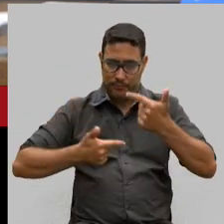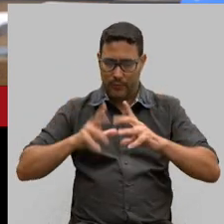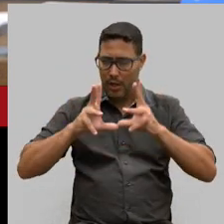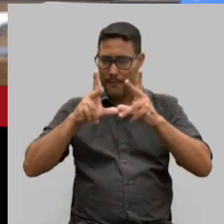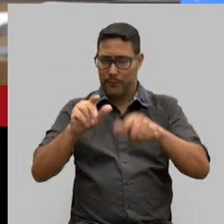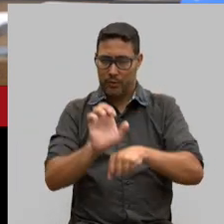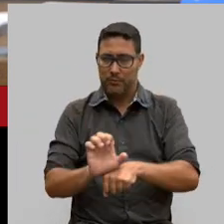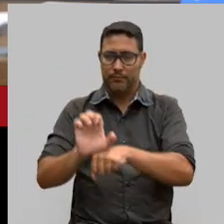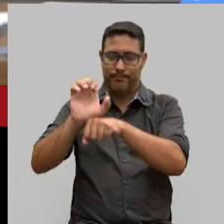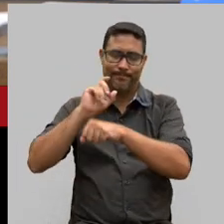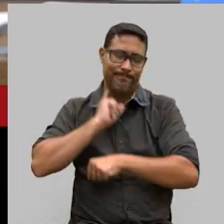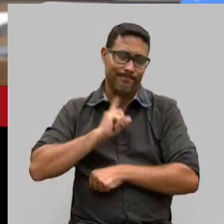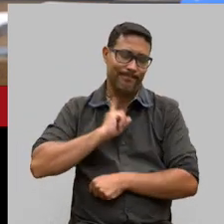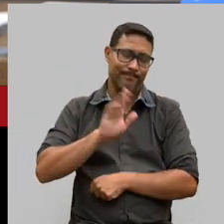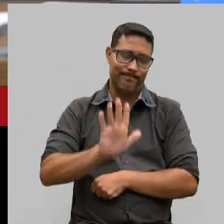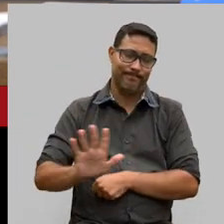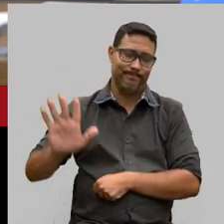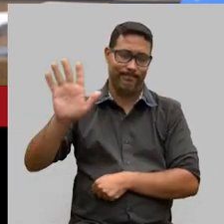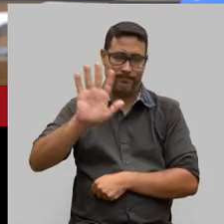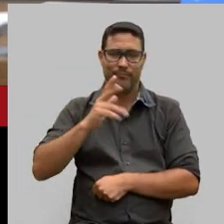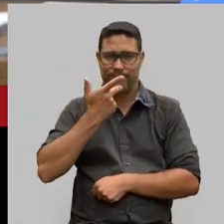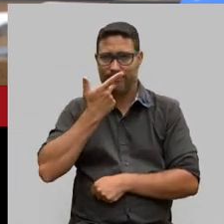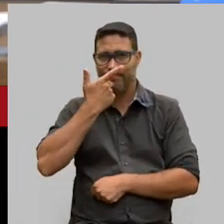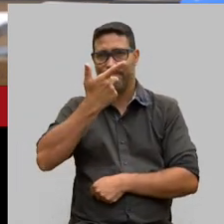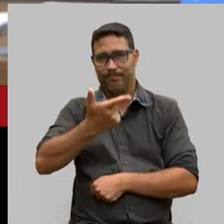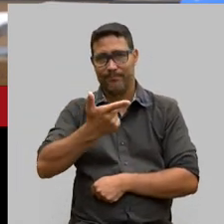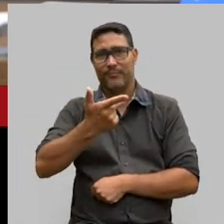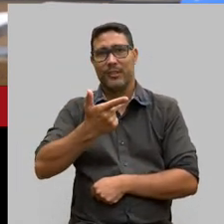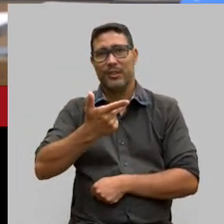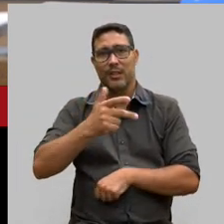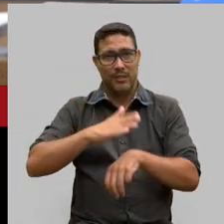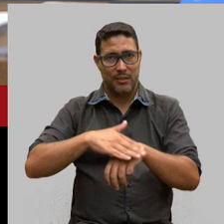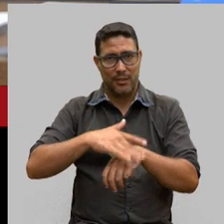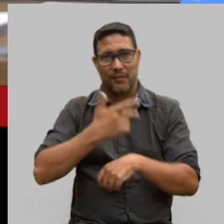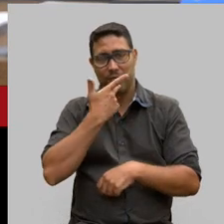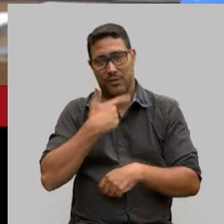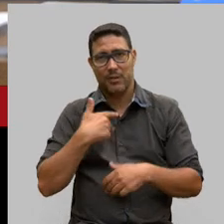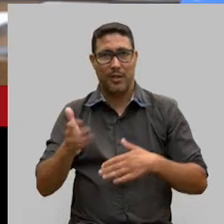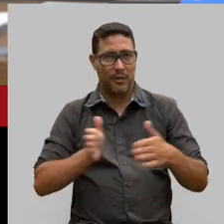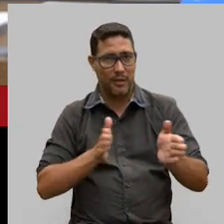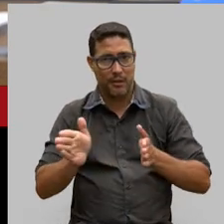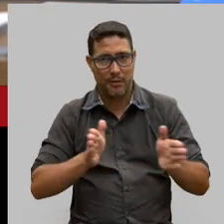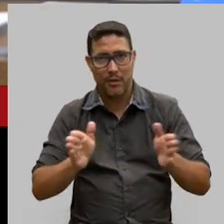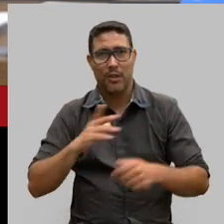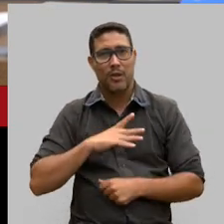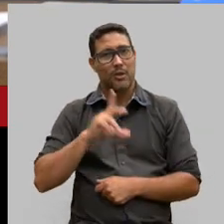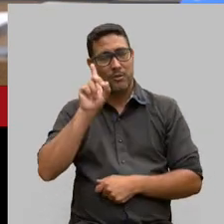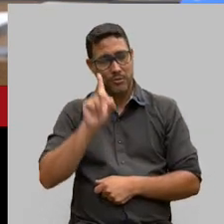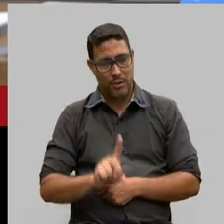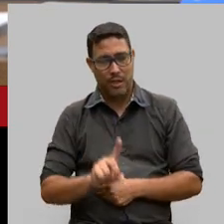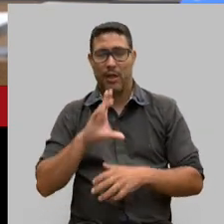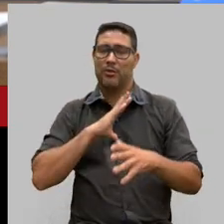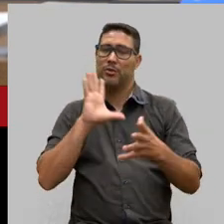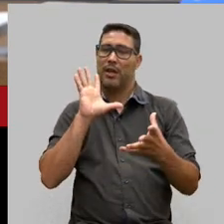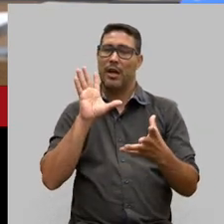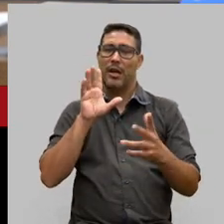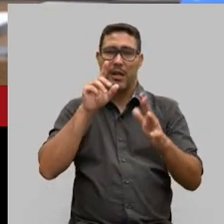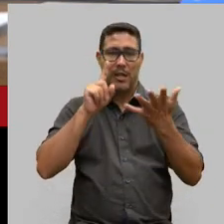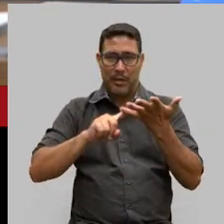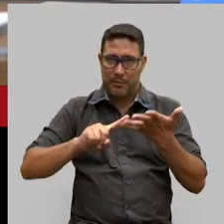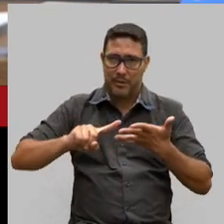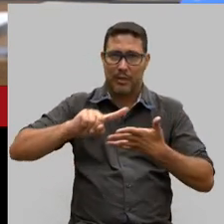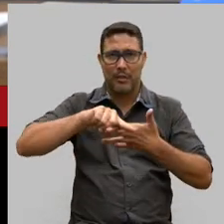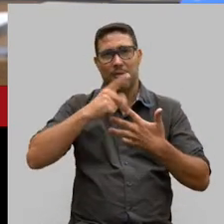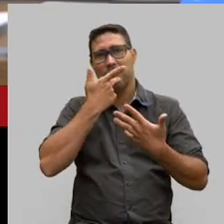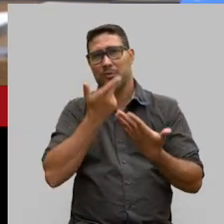Minas Gerais e foi dito muito aqui a questão da acessibilidade dos direitos a forma de implementação foi dita a questão orçamentária que é